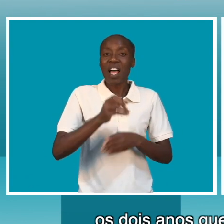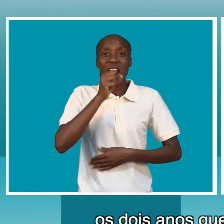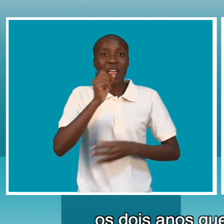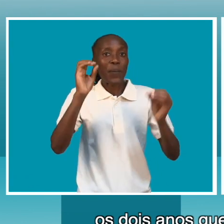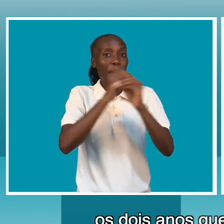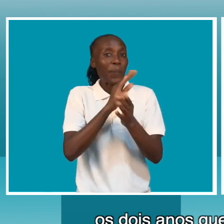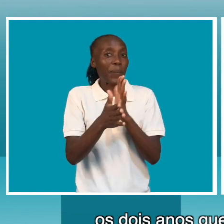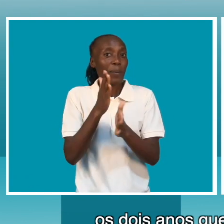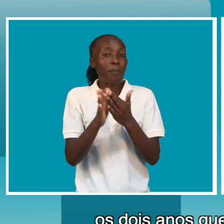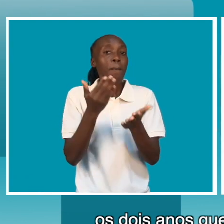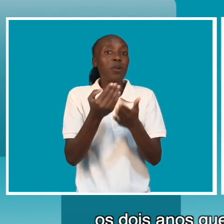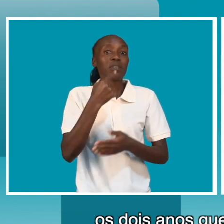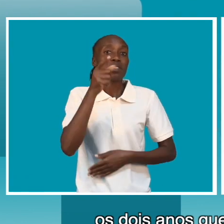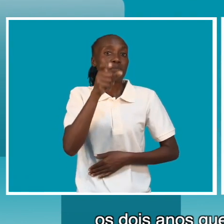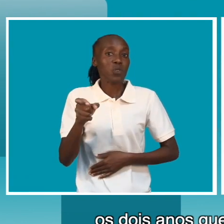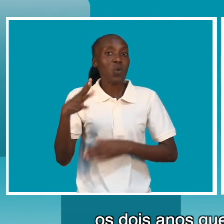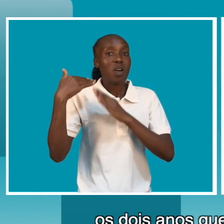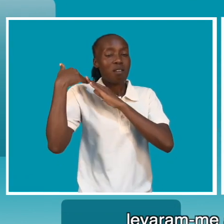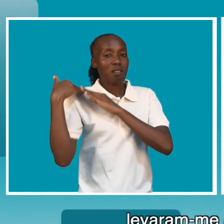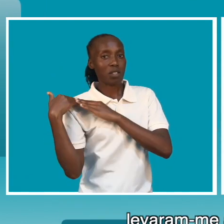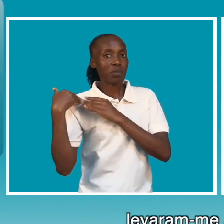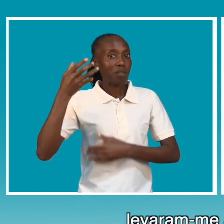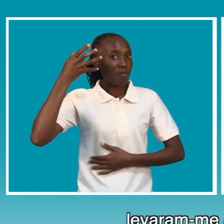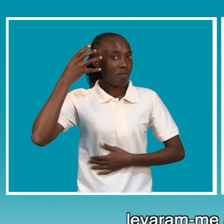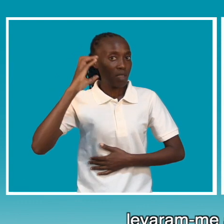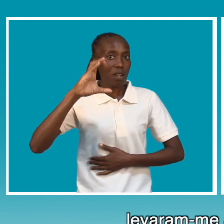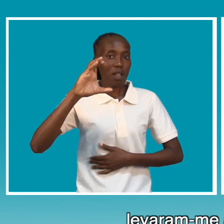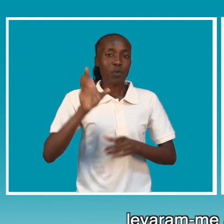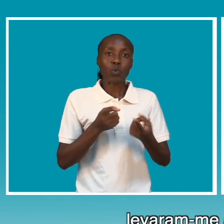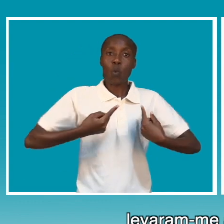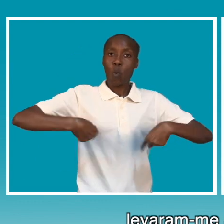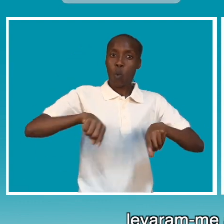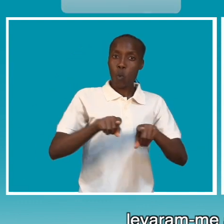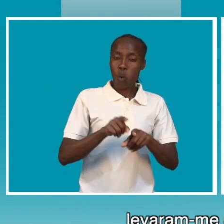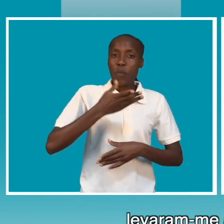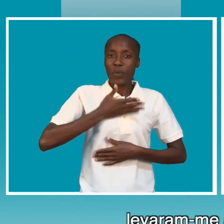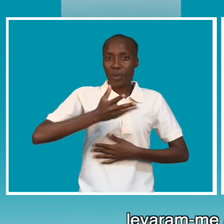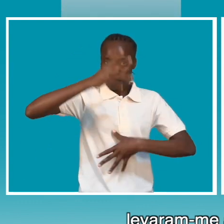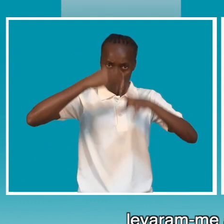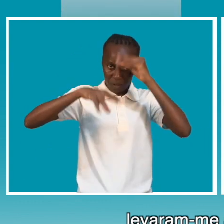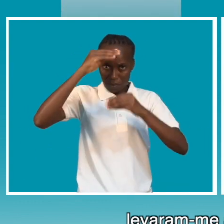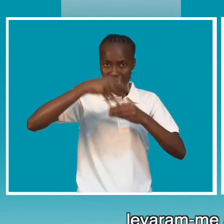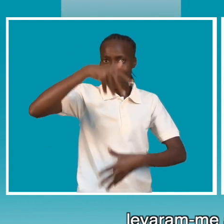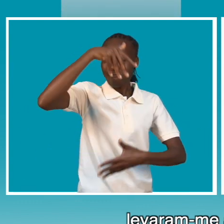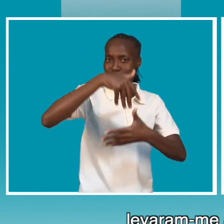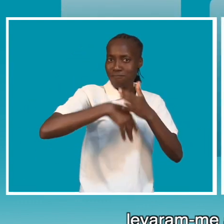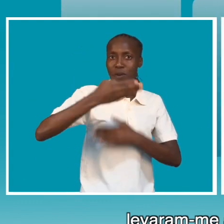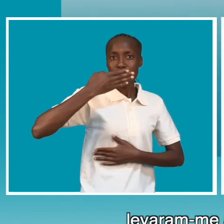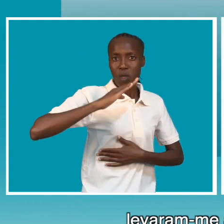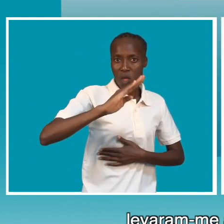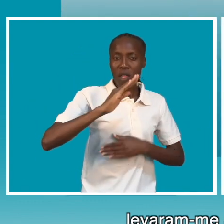imposição dos responsáveis do Rádio Clube levaram-me a que eu aprendesse melhor conhecesse melhor